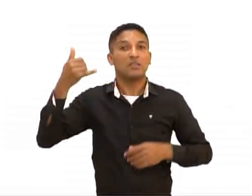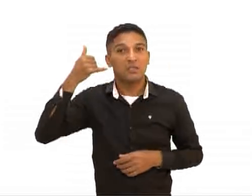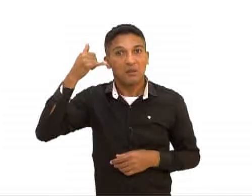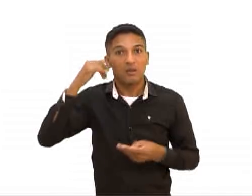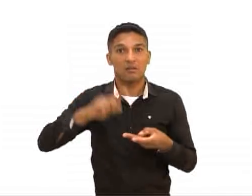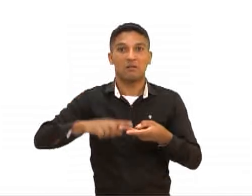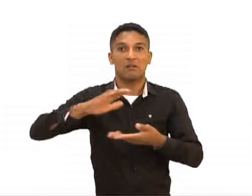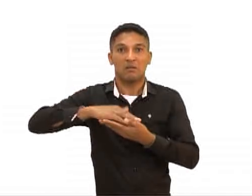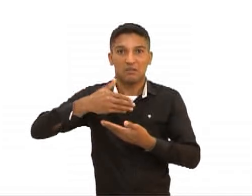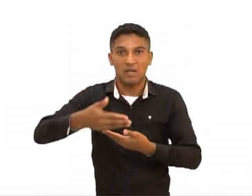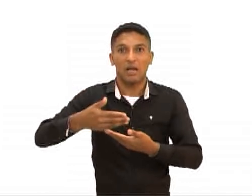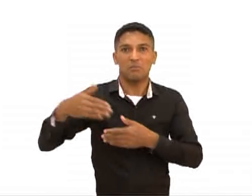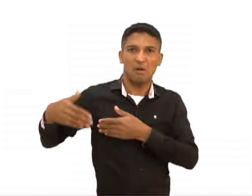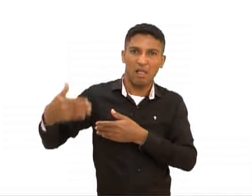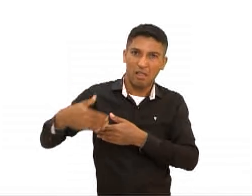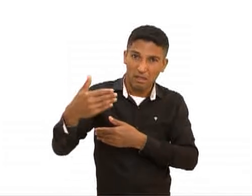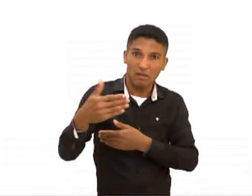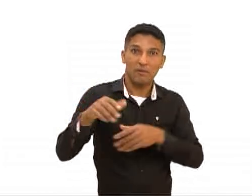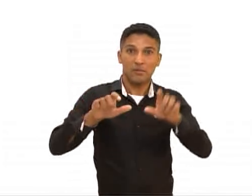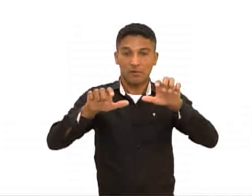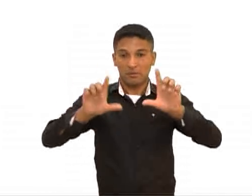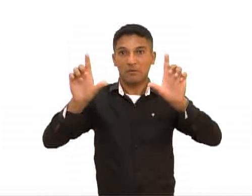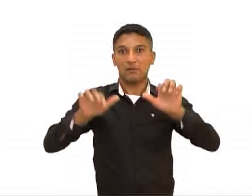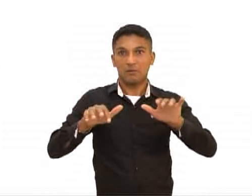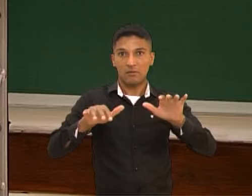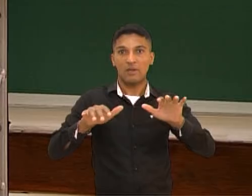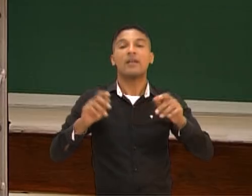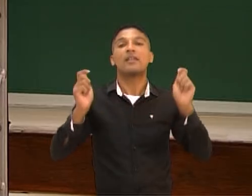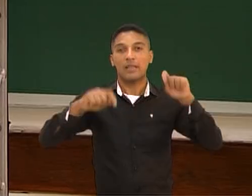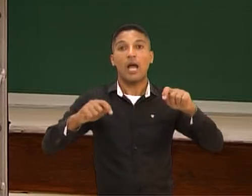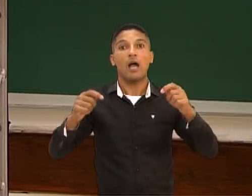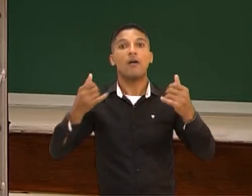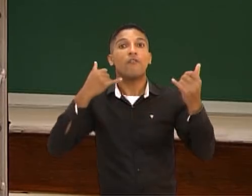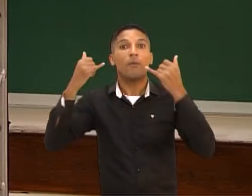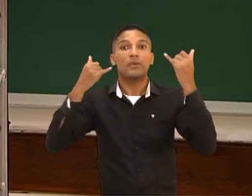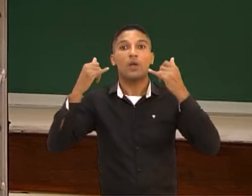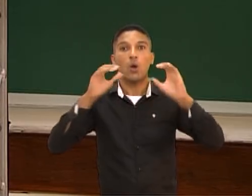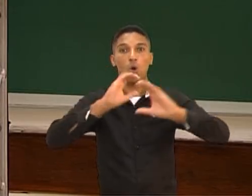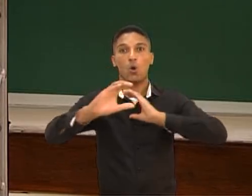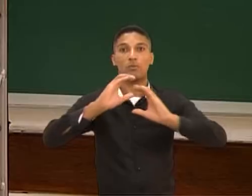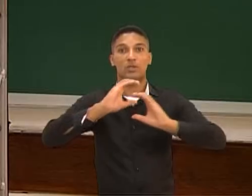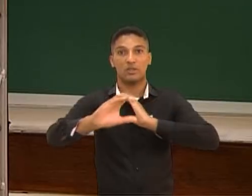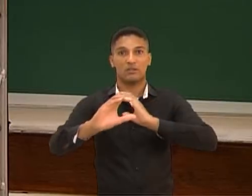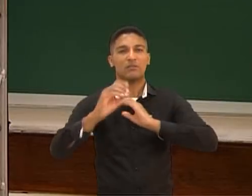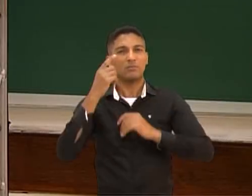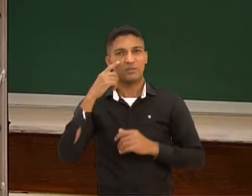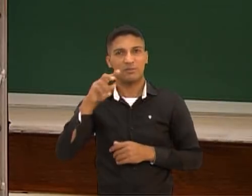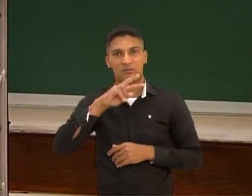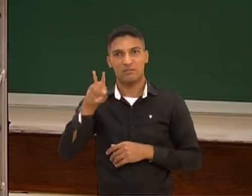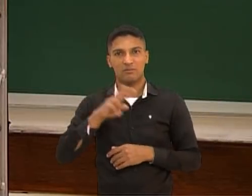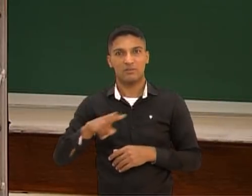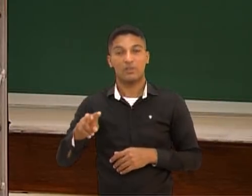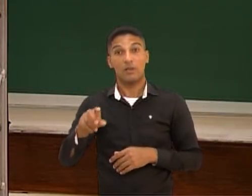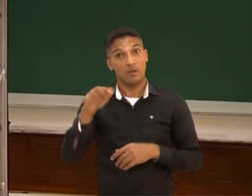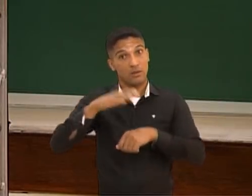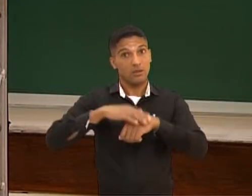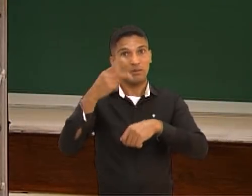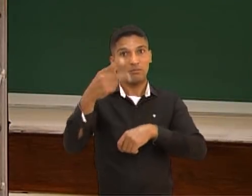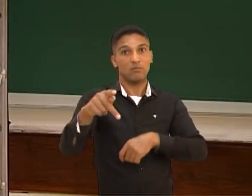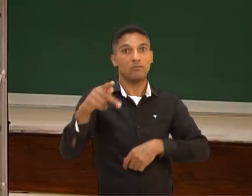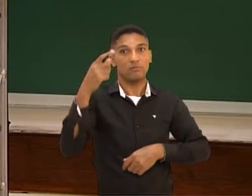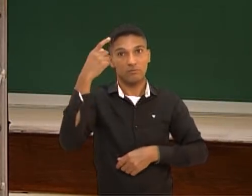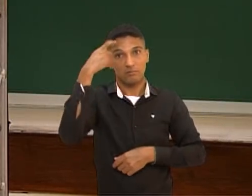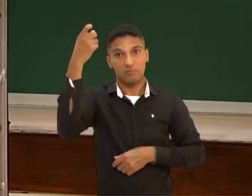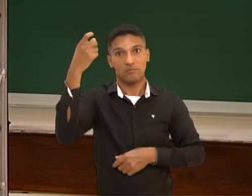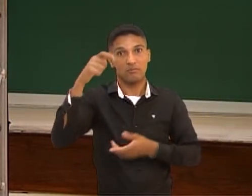permitem diferentes formas de comunicação. Né? Então, mesmo que vocês tenham se utilizado aí de outras palavras para compor o texto de vocês, mas que vocês